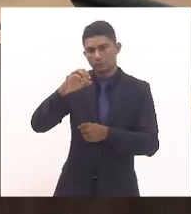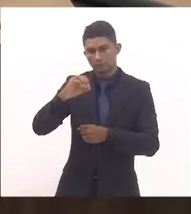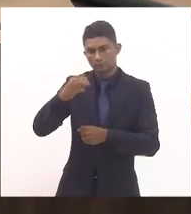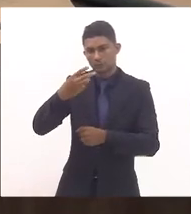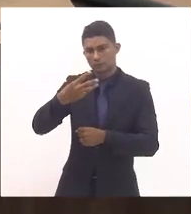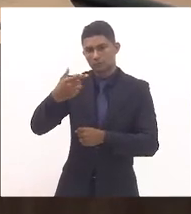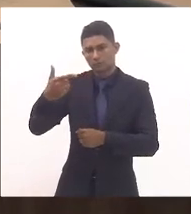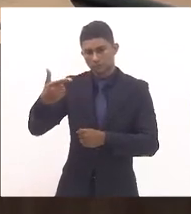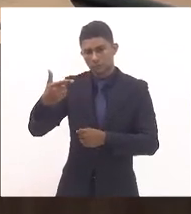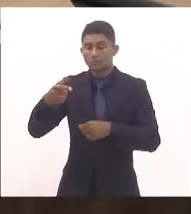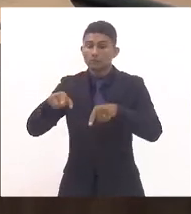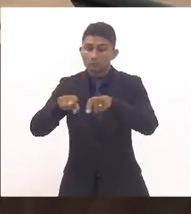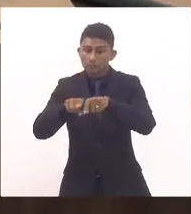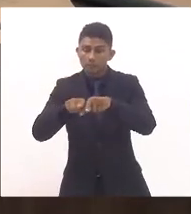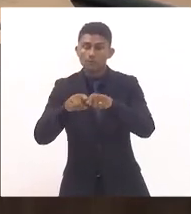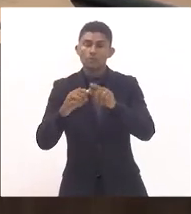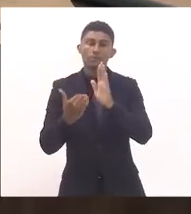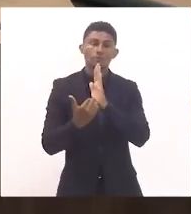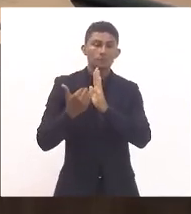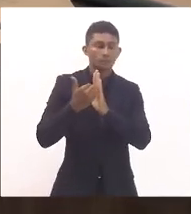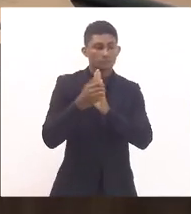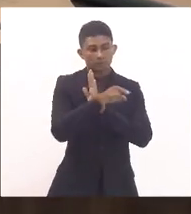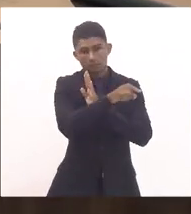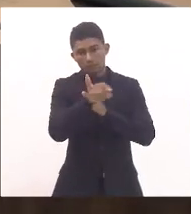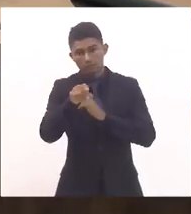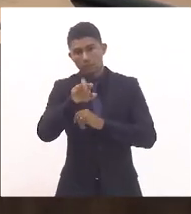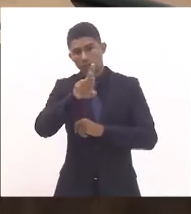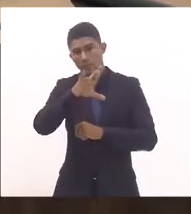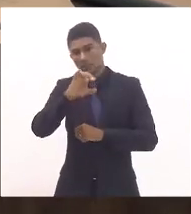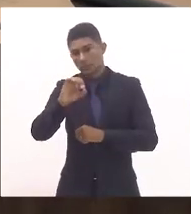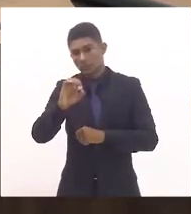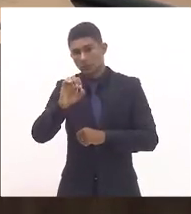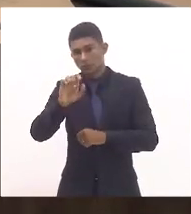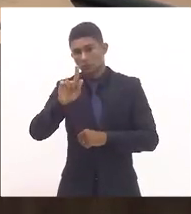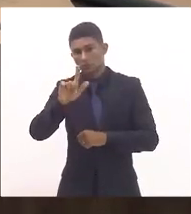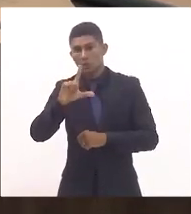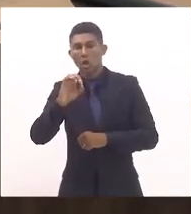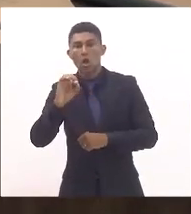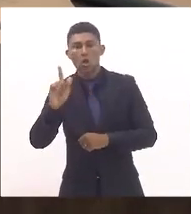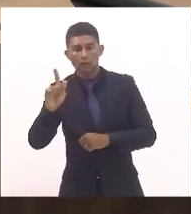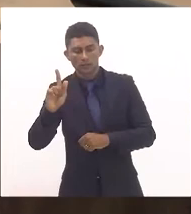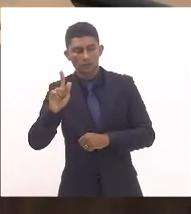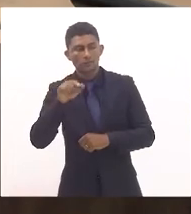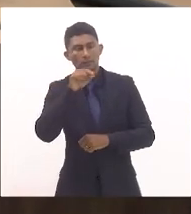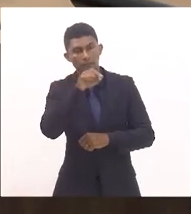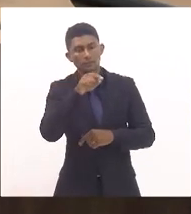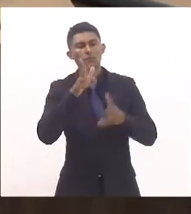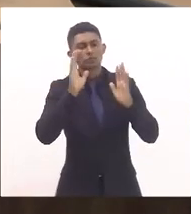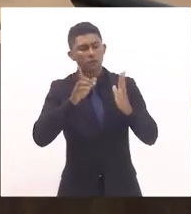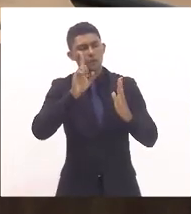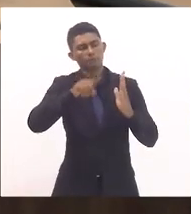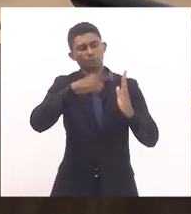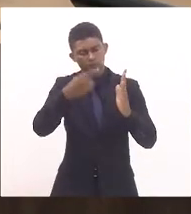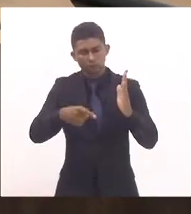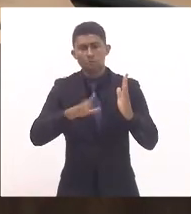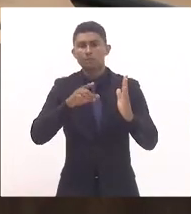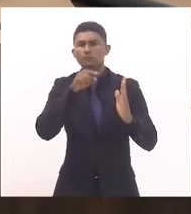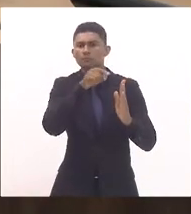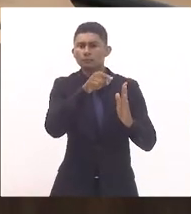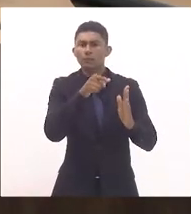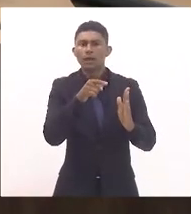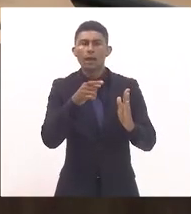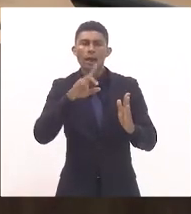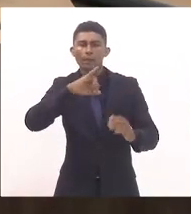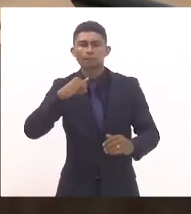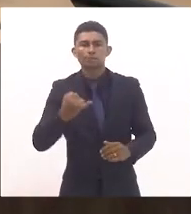estenda ao Rio Log, que já foi revogado, mas eles estão gozando dos benefícios que fez parte da lei